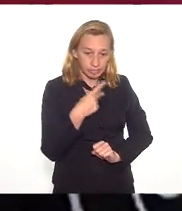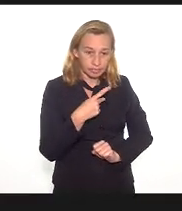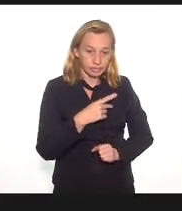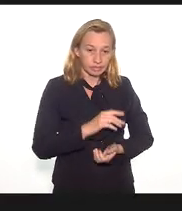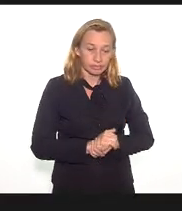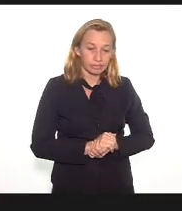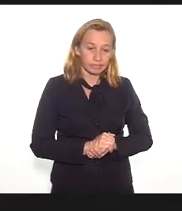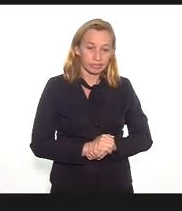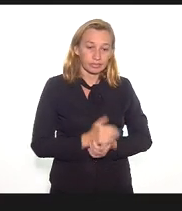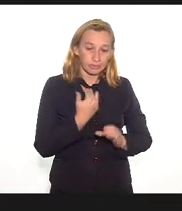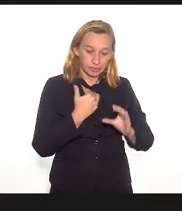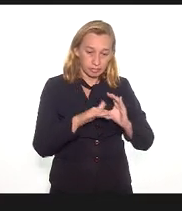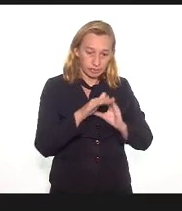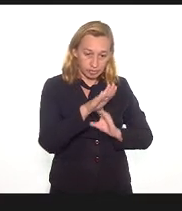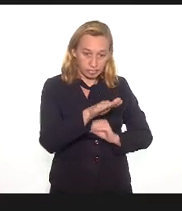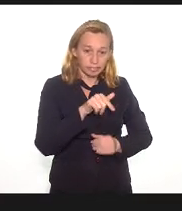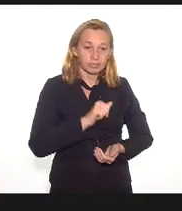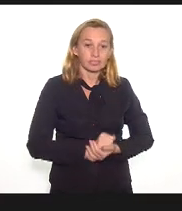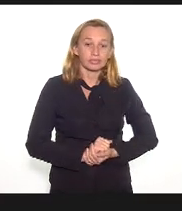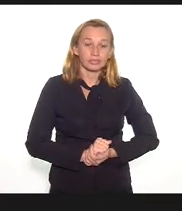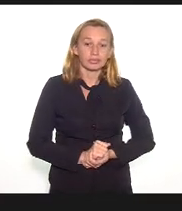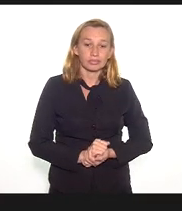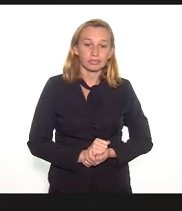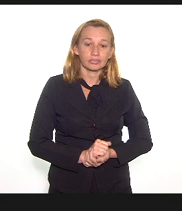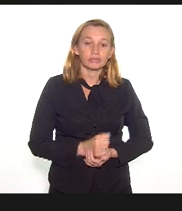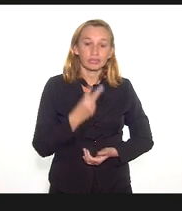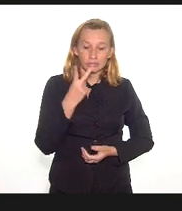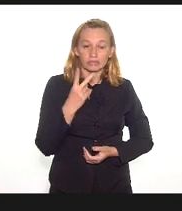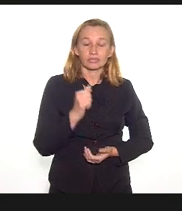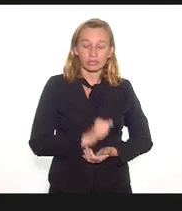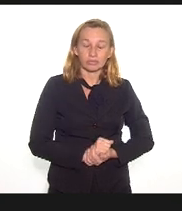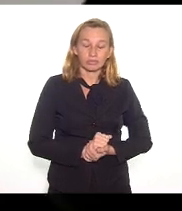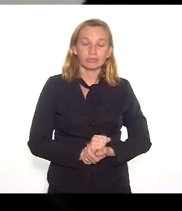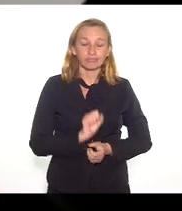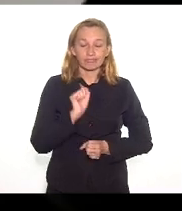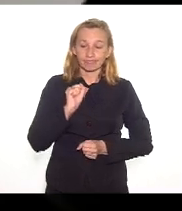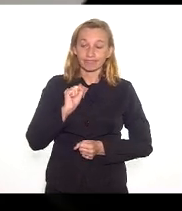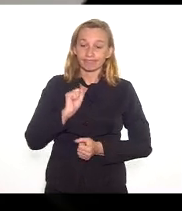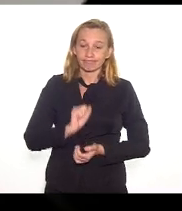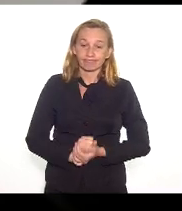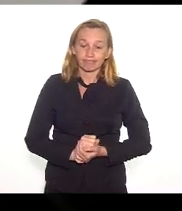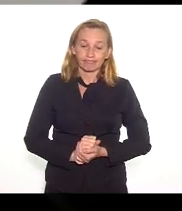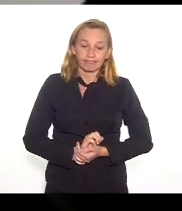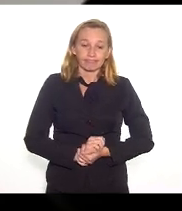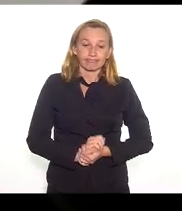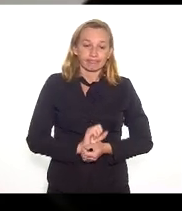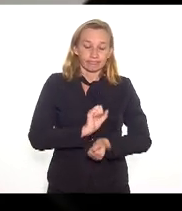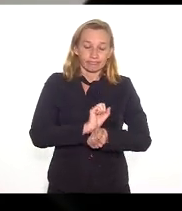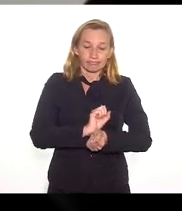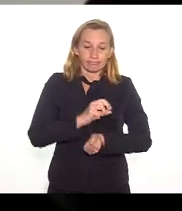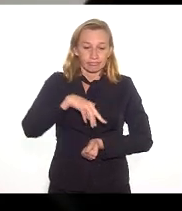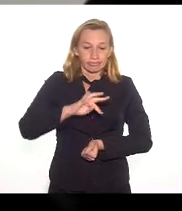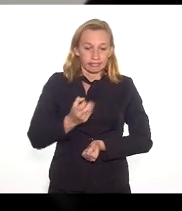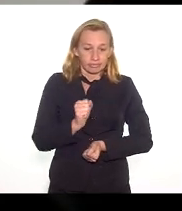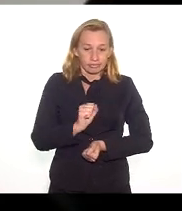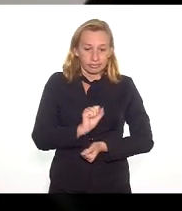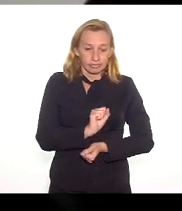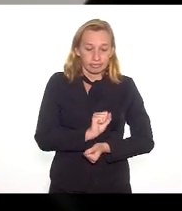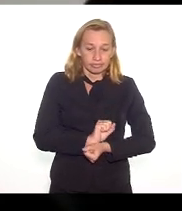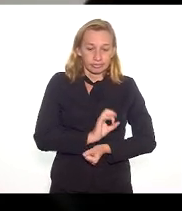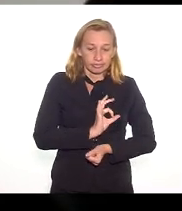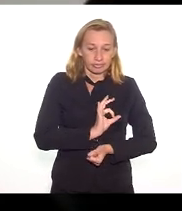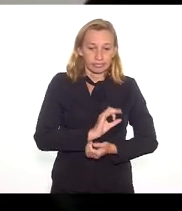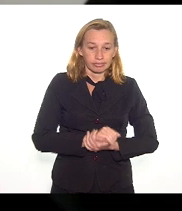eu enviei aí para Vossa Excelência, tá? Os dois requerimentos. Já, Marta, por favor.